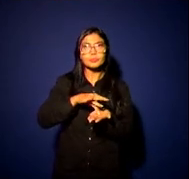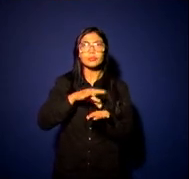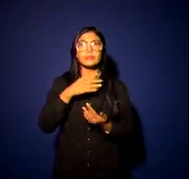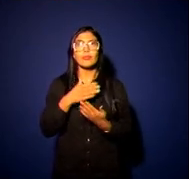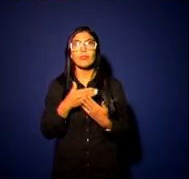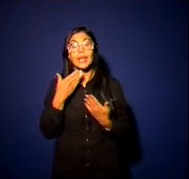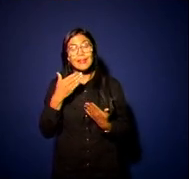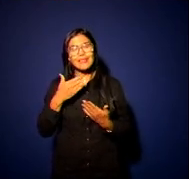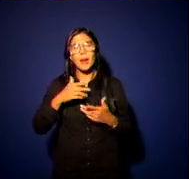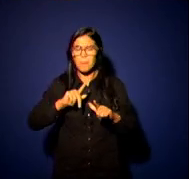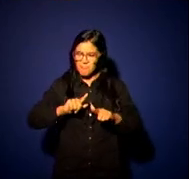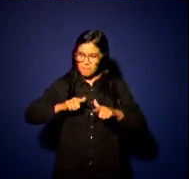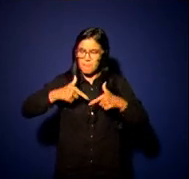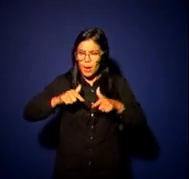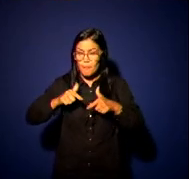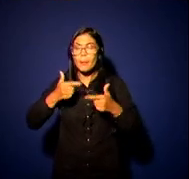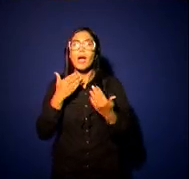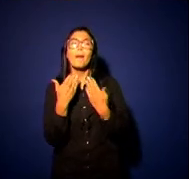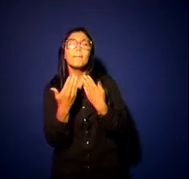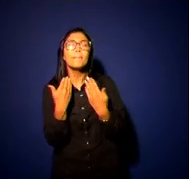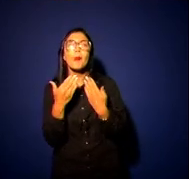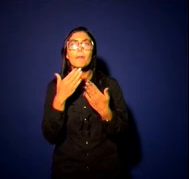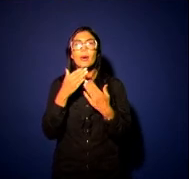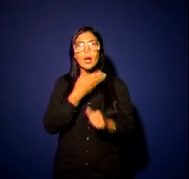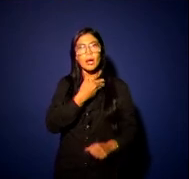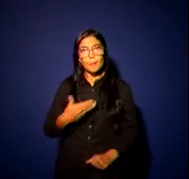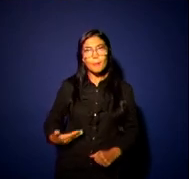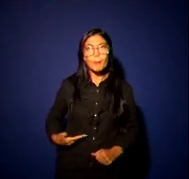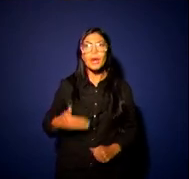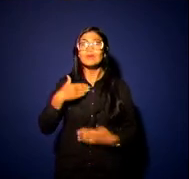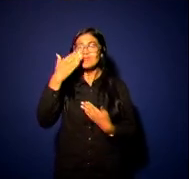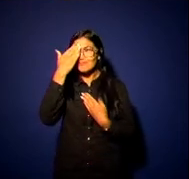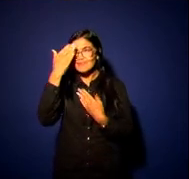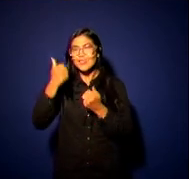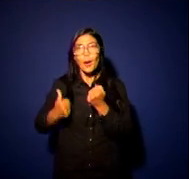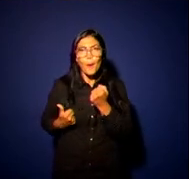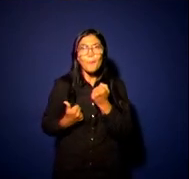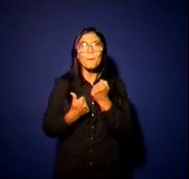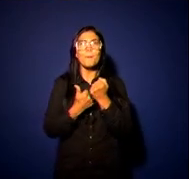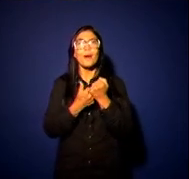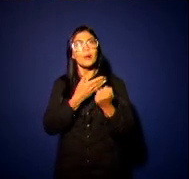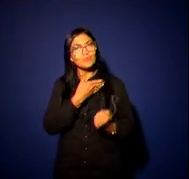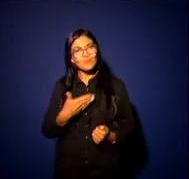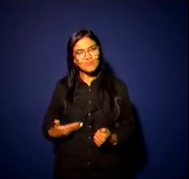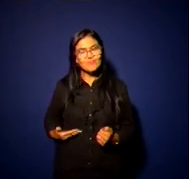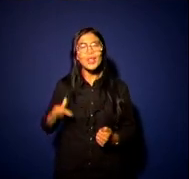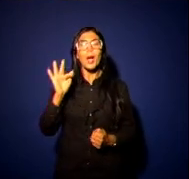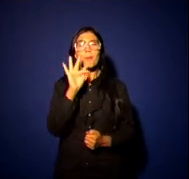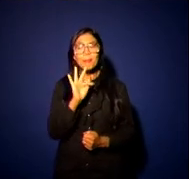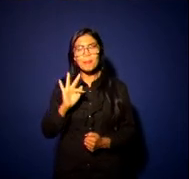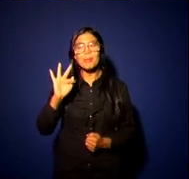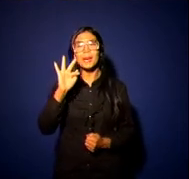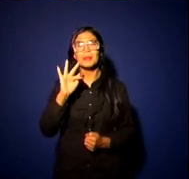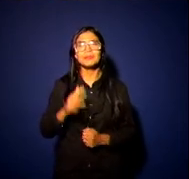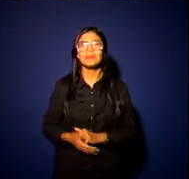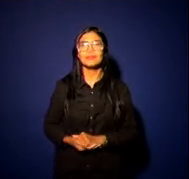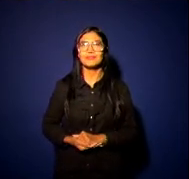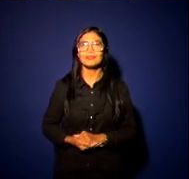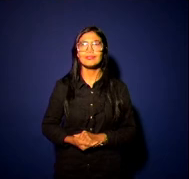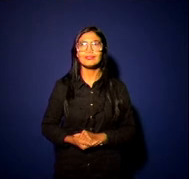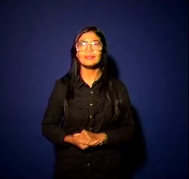tá disposta a trabalhar dialogando com o governo que agradece o apoio que vem recebendo do Governo Federal que